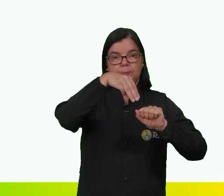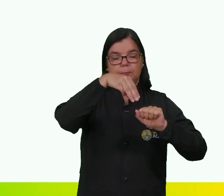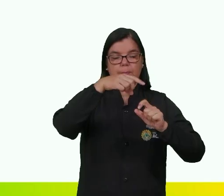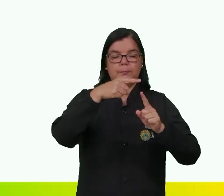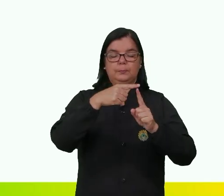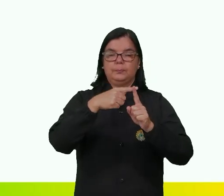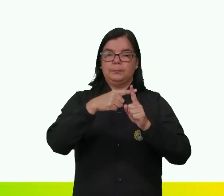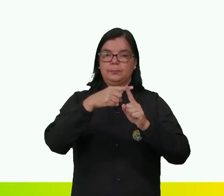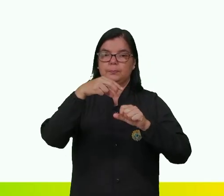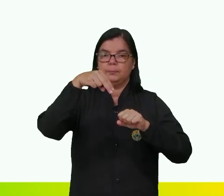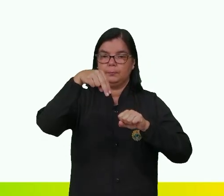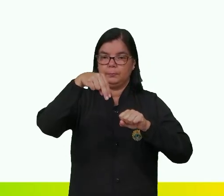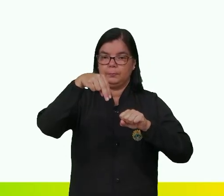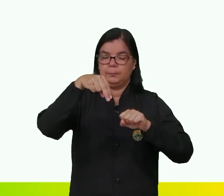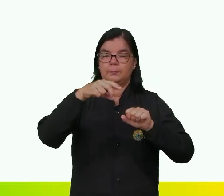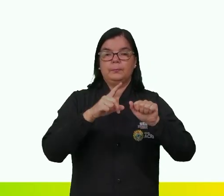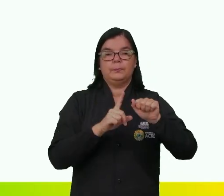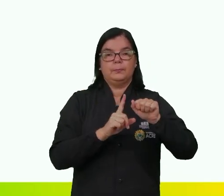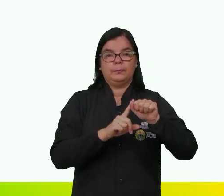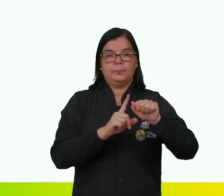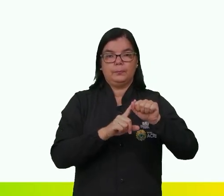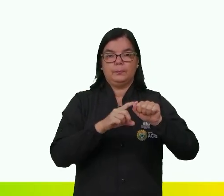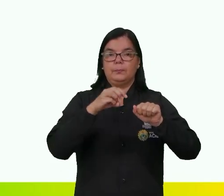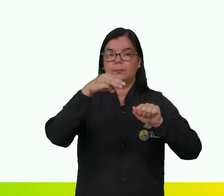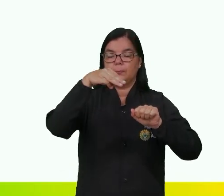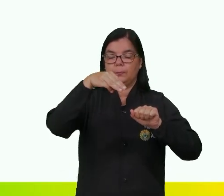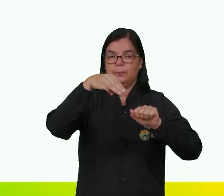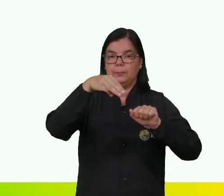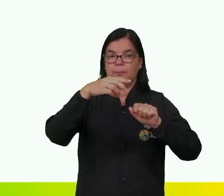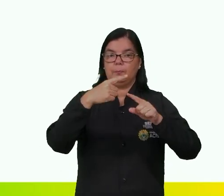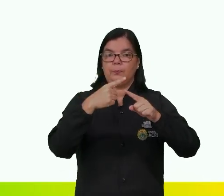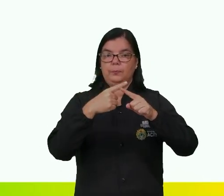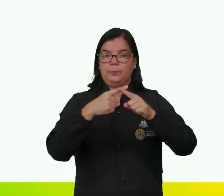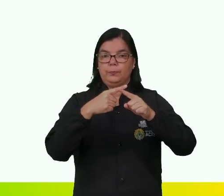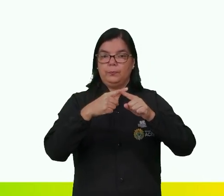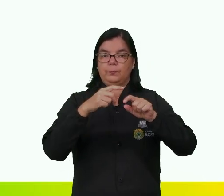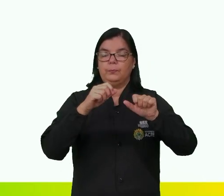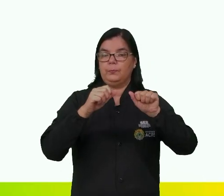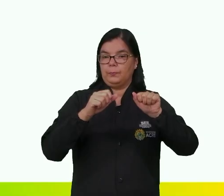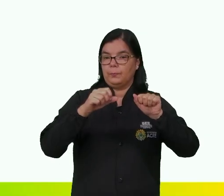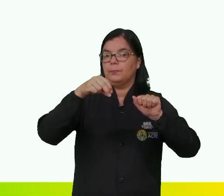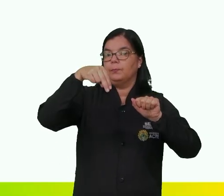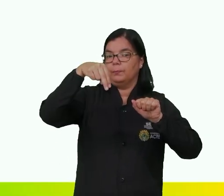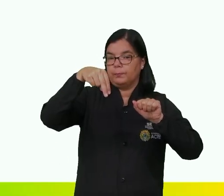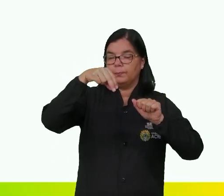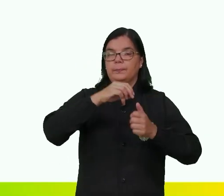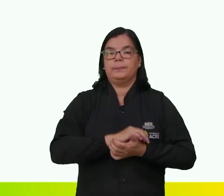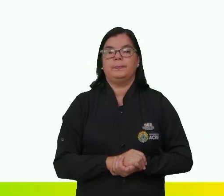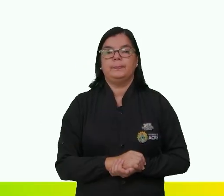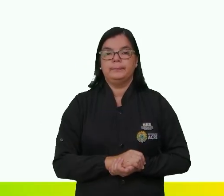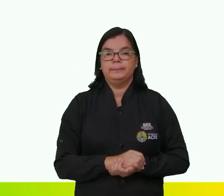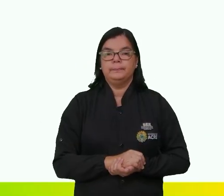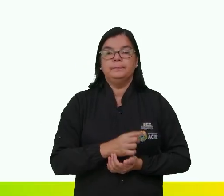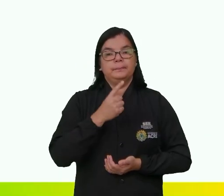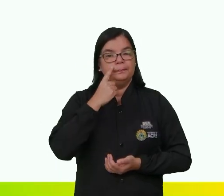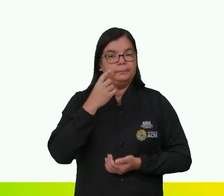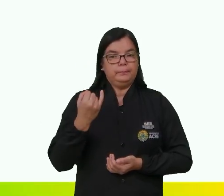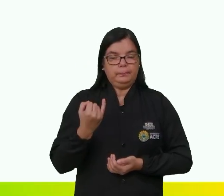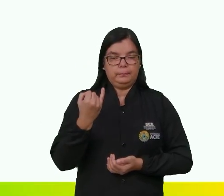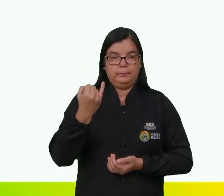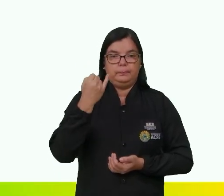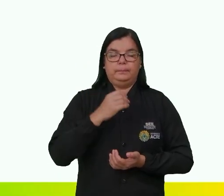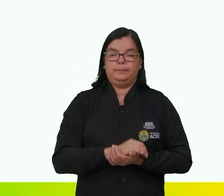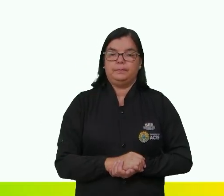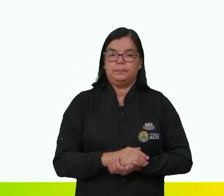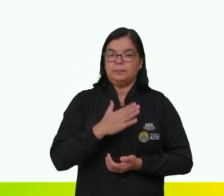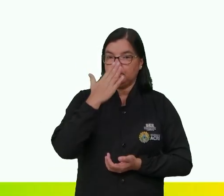mais n é igual a elevado a m vezes a elevado a n? É a propriedade fundamental.